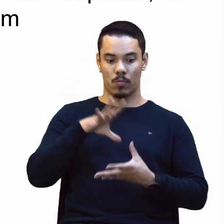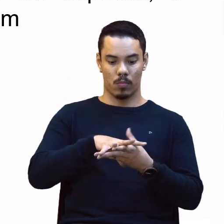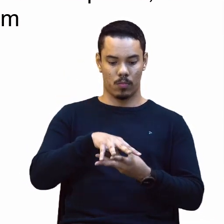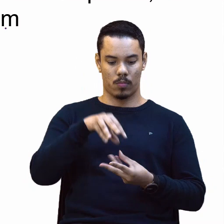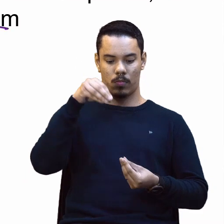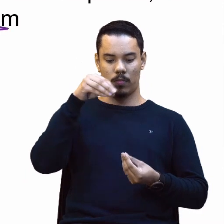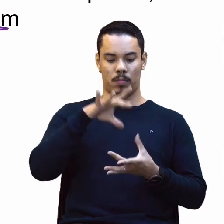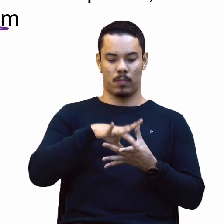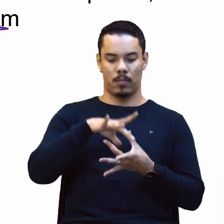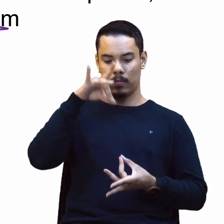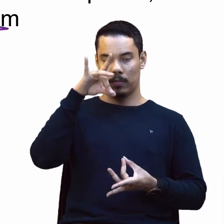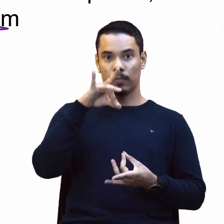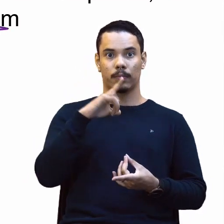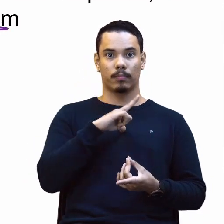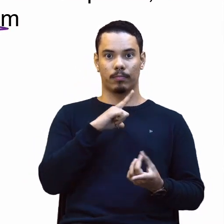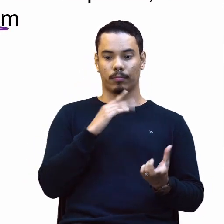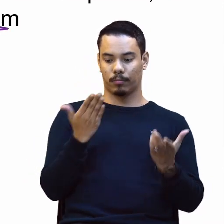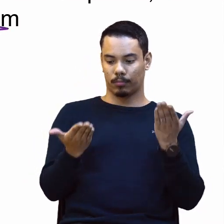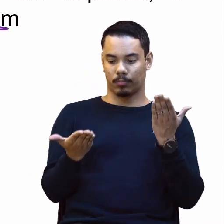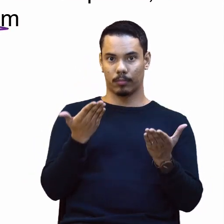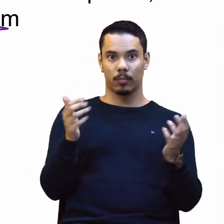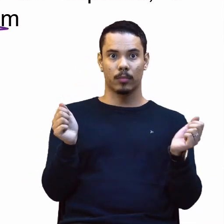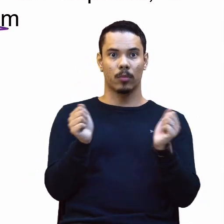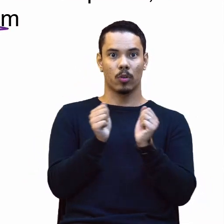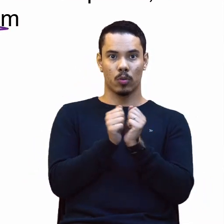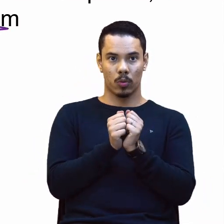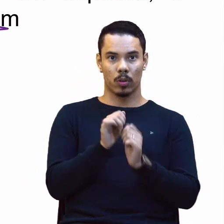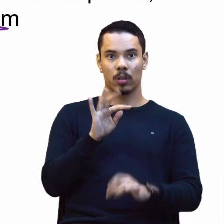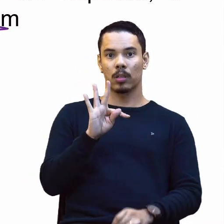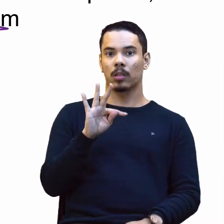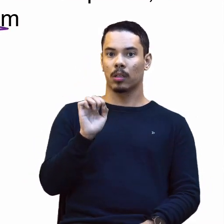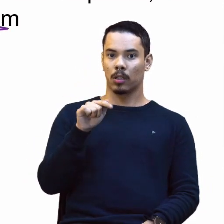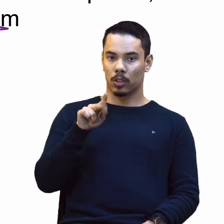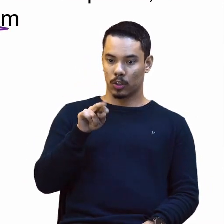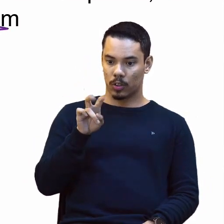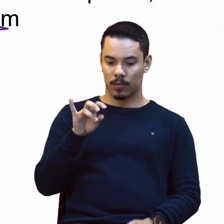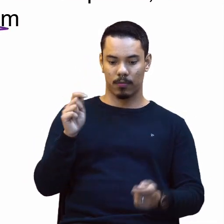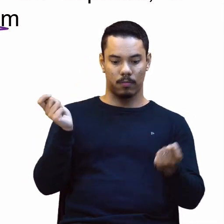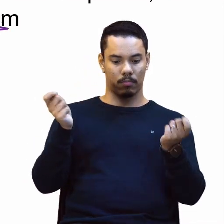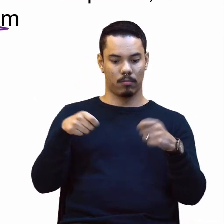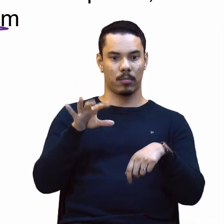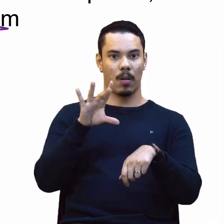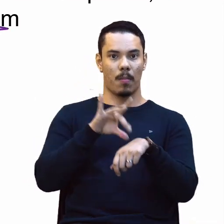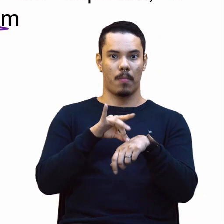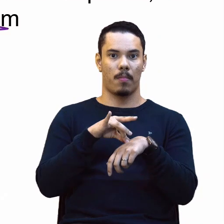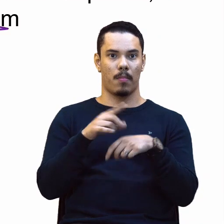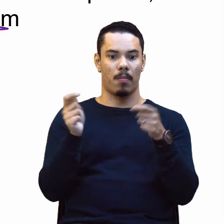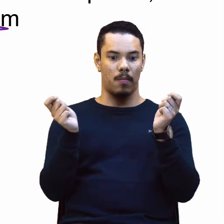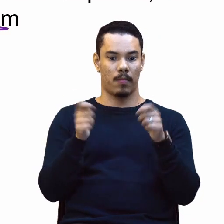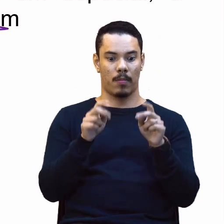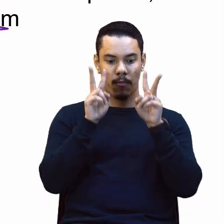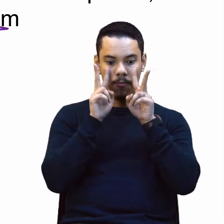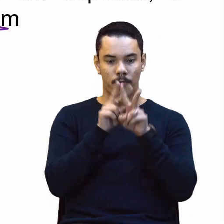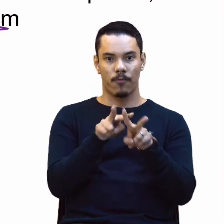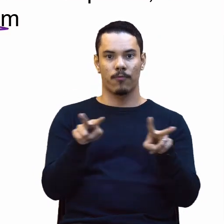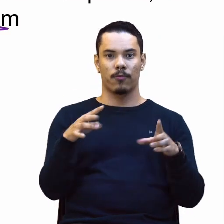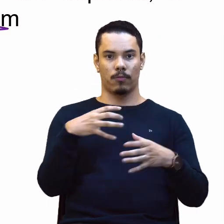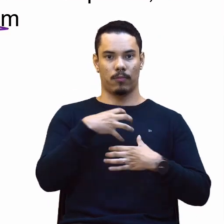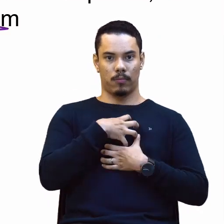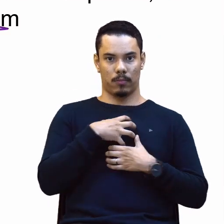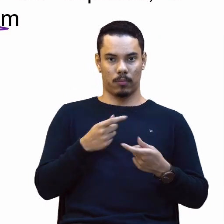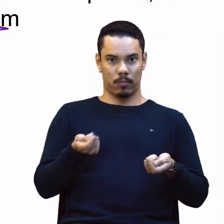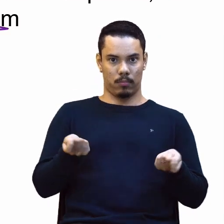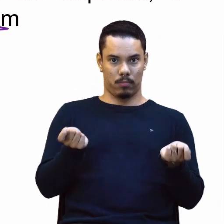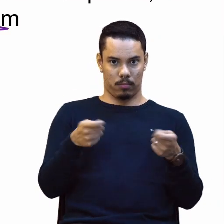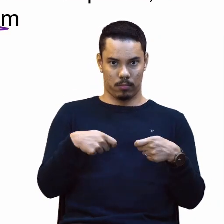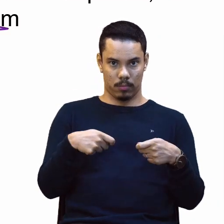Está em equilíbrio, ó, com o tangível, que é material. Ou seja, o tangível é material, o